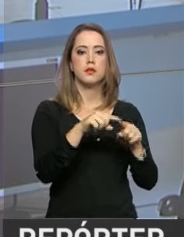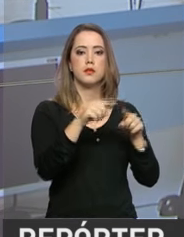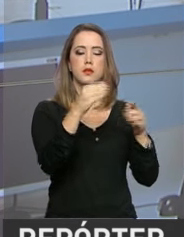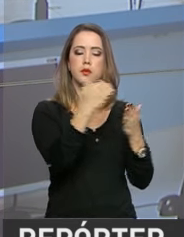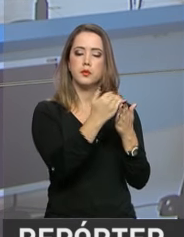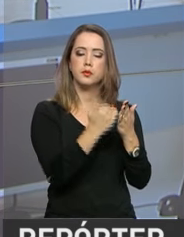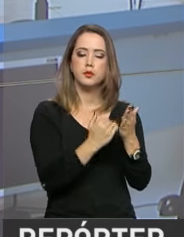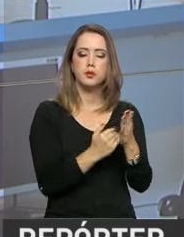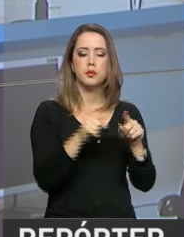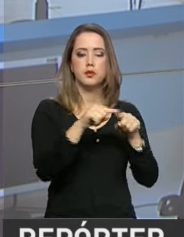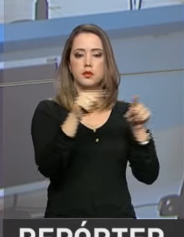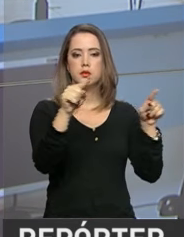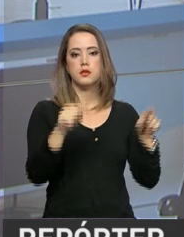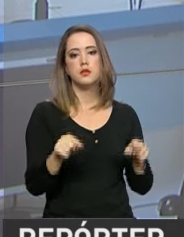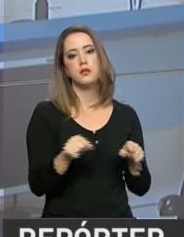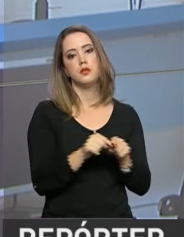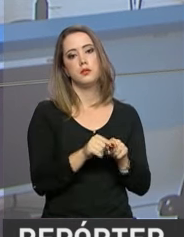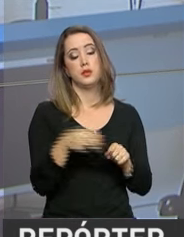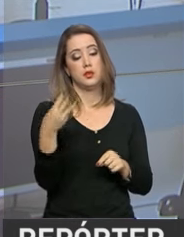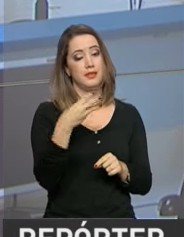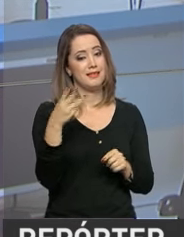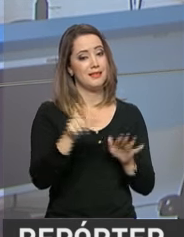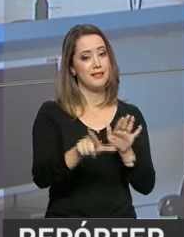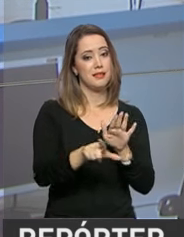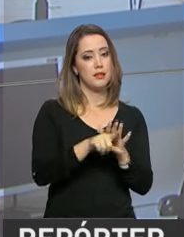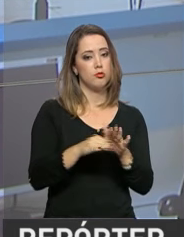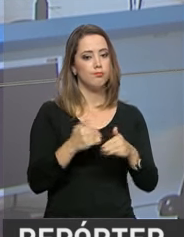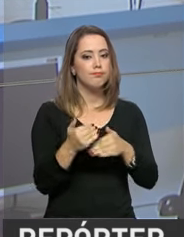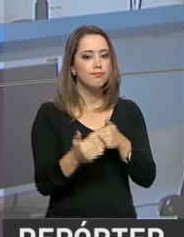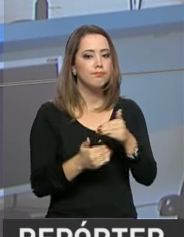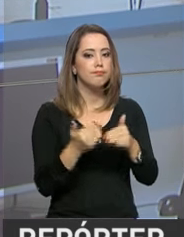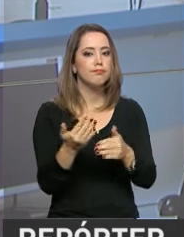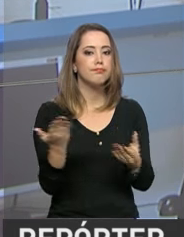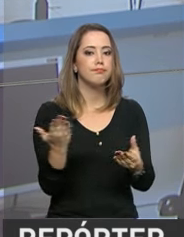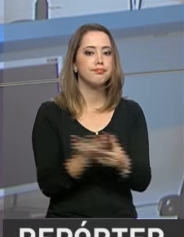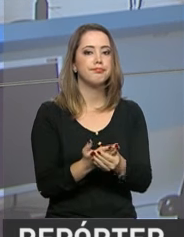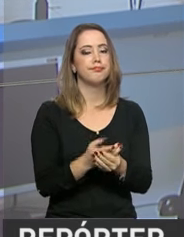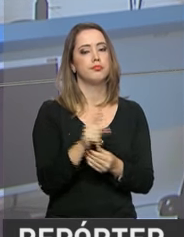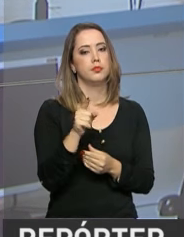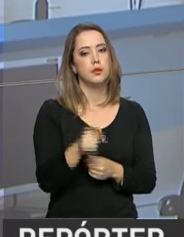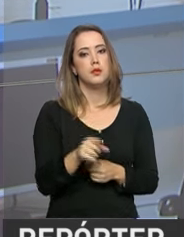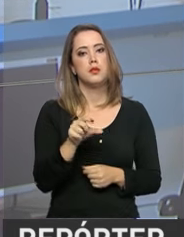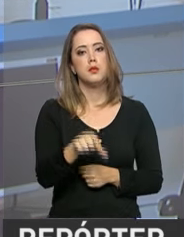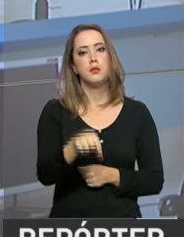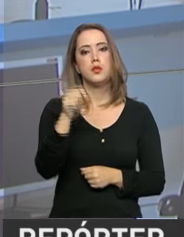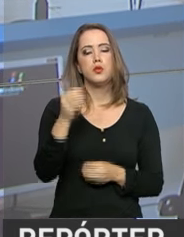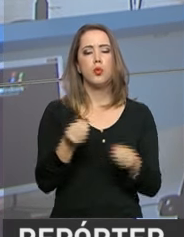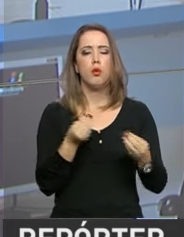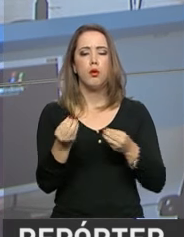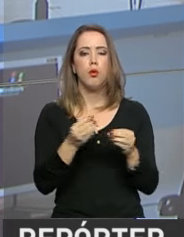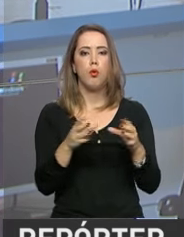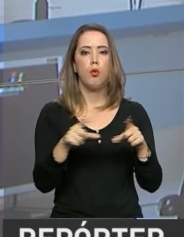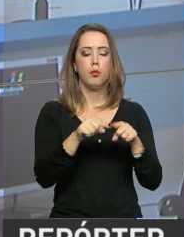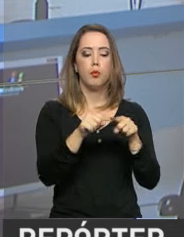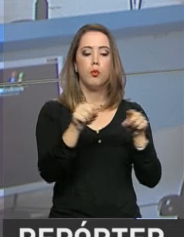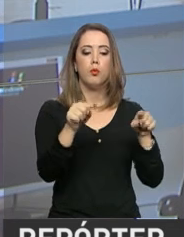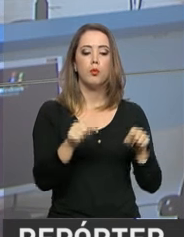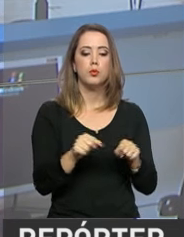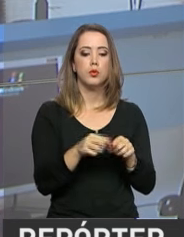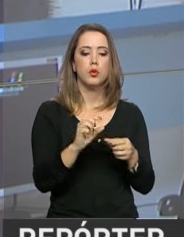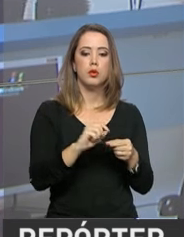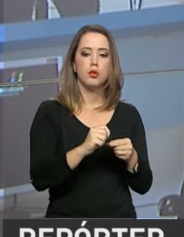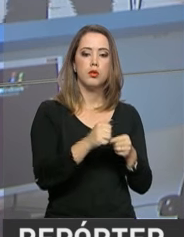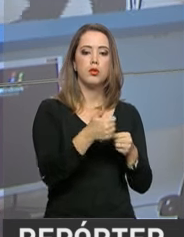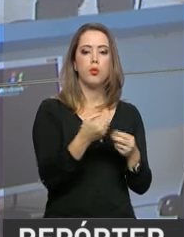fumantes. Três projetos de lei tramitam no Congresso Nacional para garantir essa padronização. A ideia é que as embalagens sejam